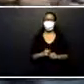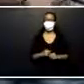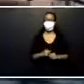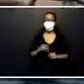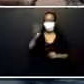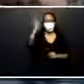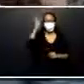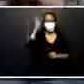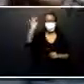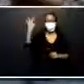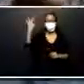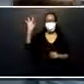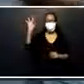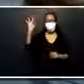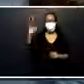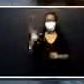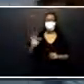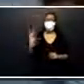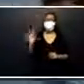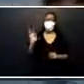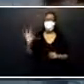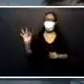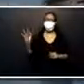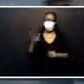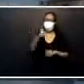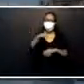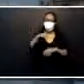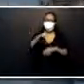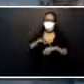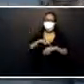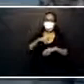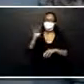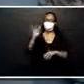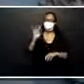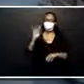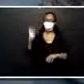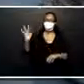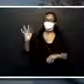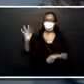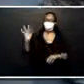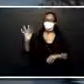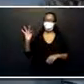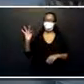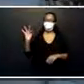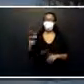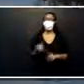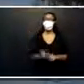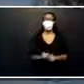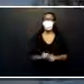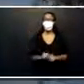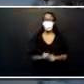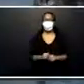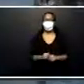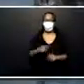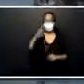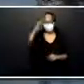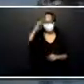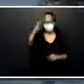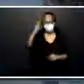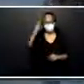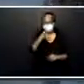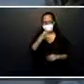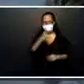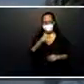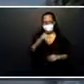filósofo francês, Edgar Morin. Então, ele coloca aí um argumento de autoridade, né,